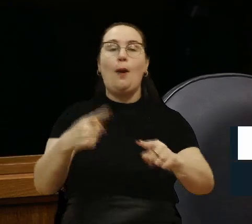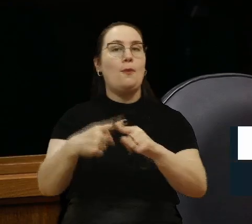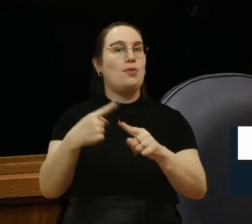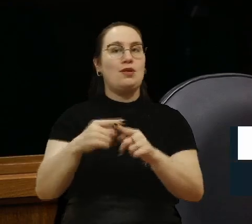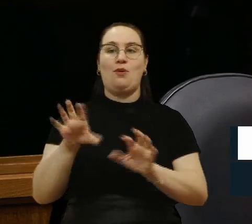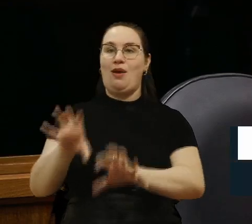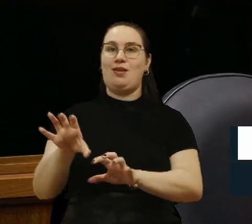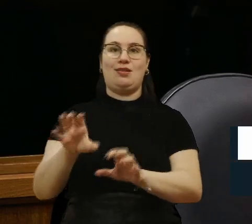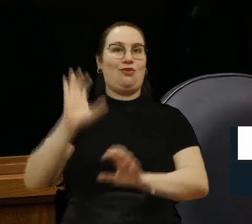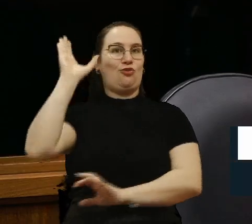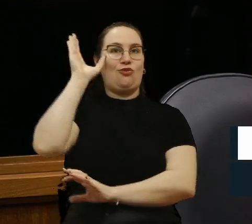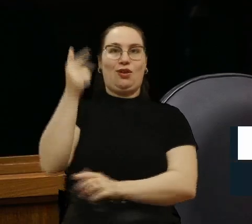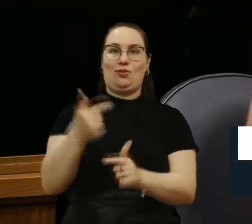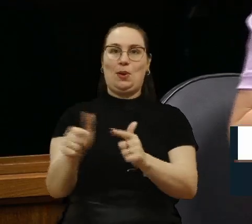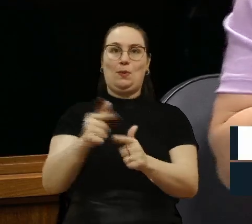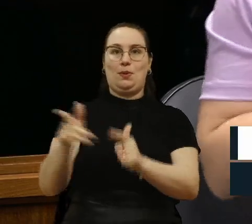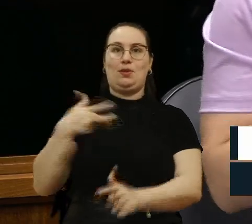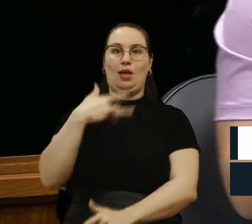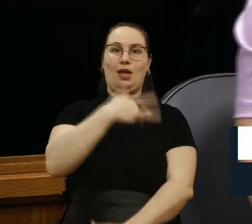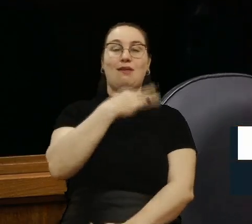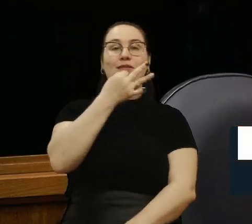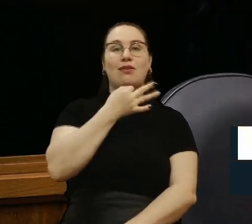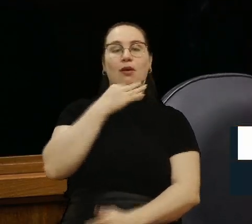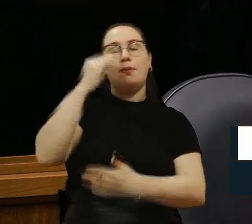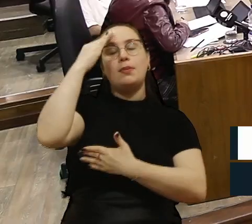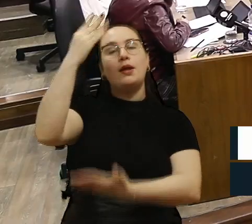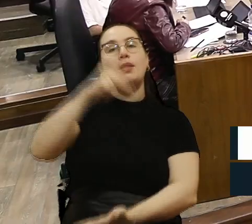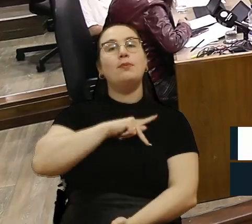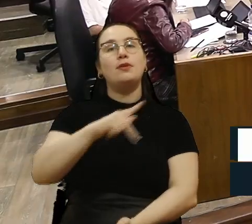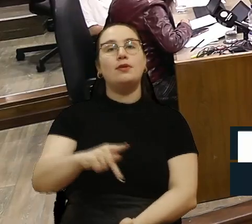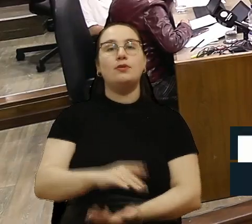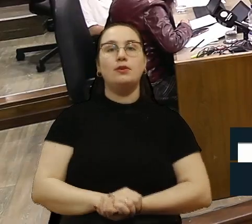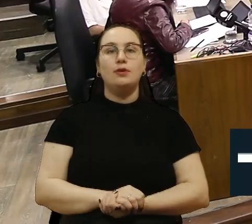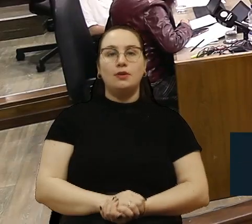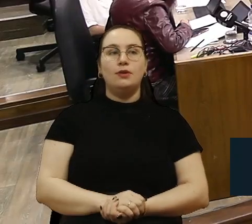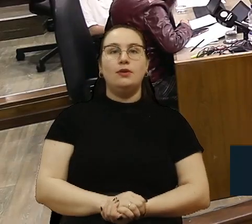que nós vamos resolver os problemas da saúde da nossa cidade. Obrigado, senhor presidente. Próximo